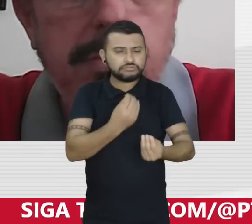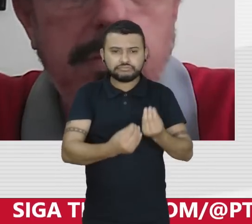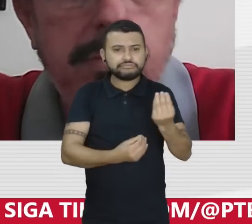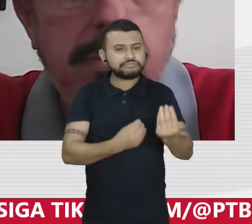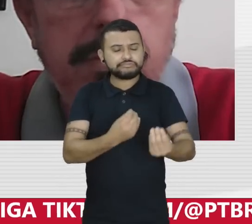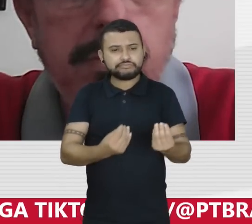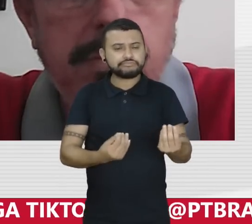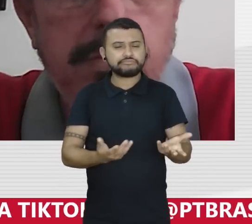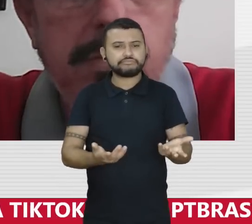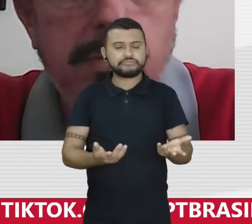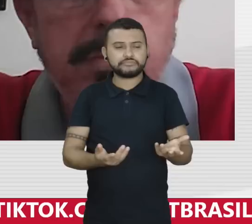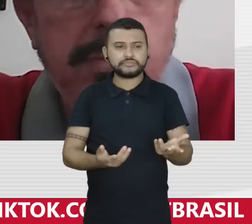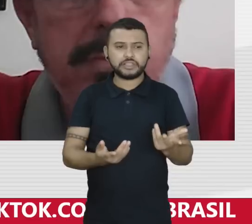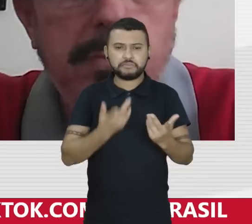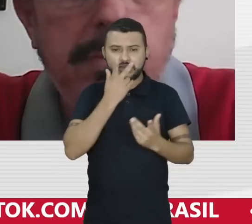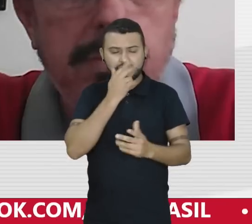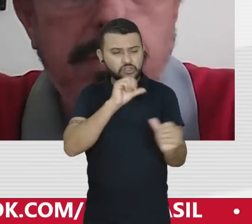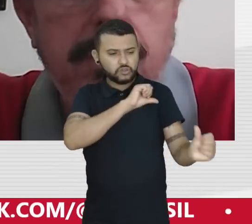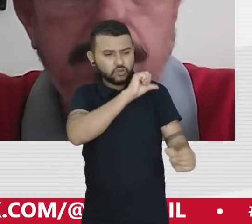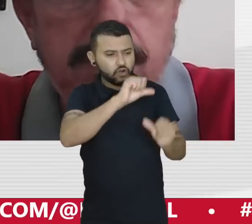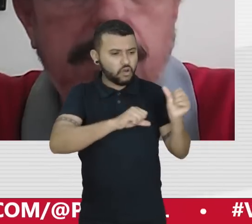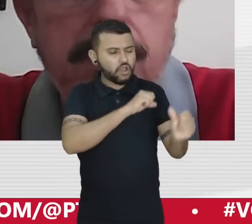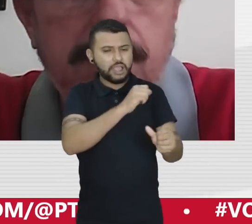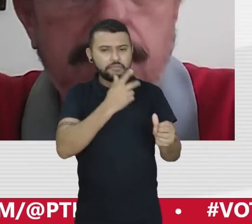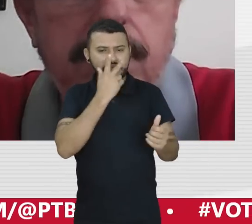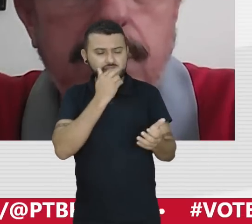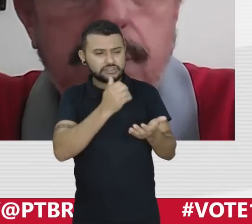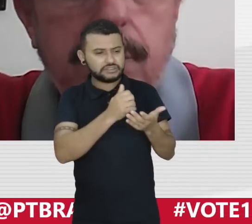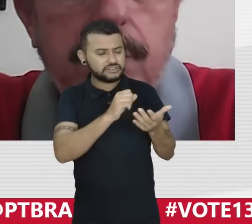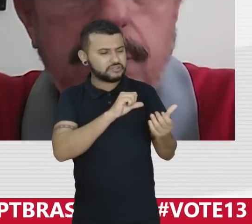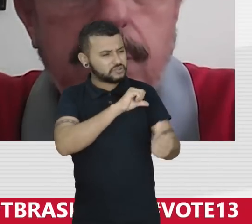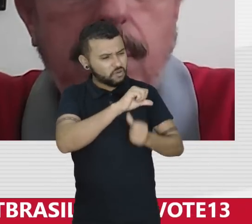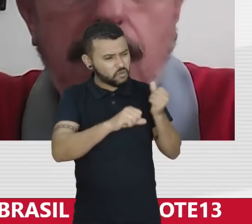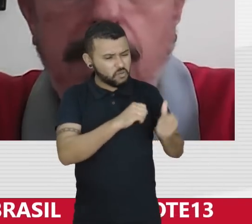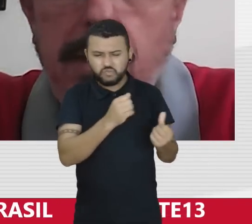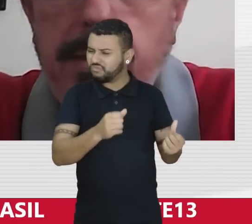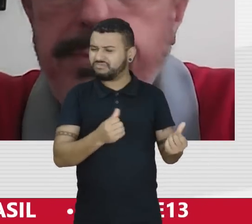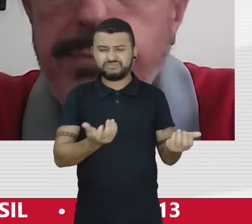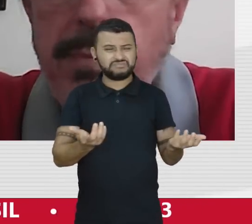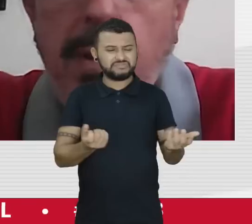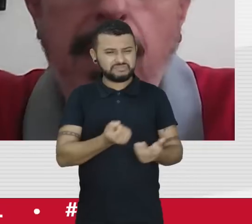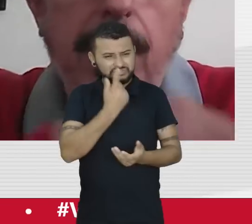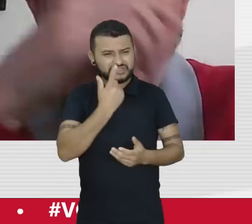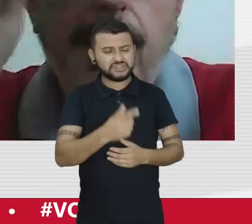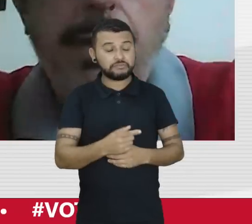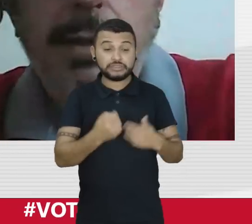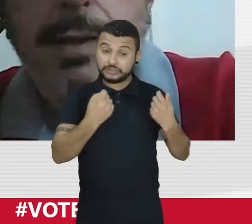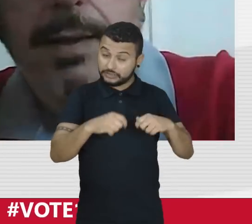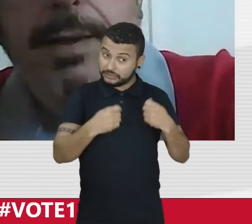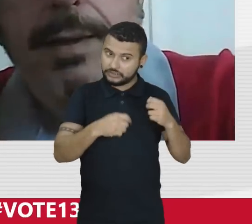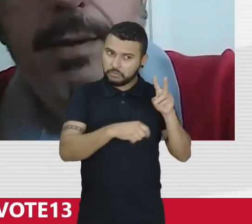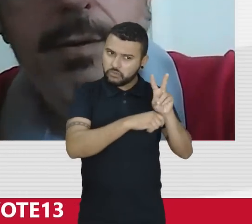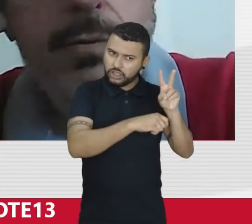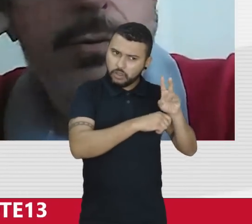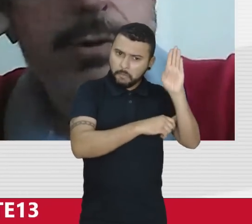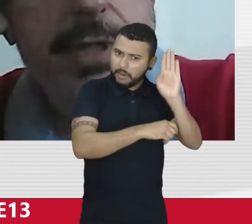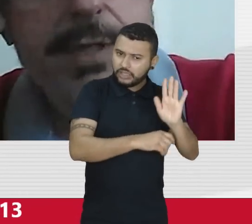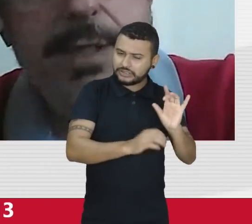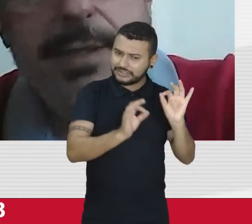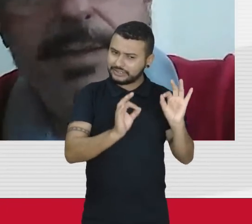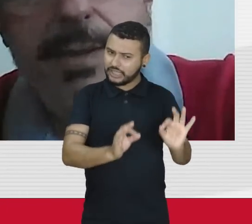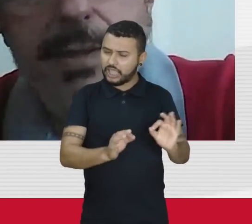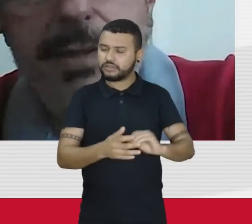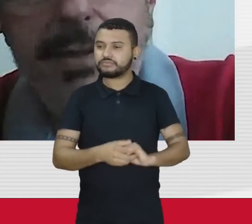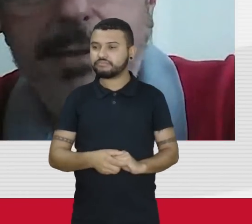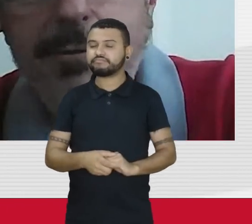Lhes deu muita coisa e tirou muita coisa e deformou demais, né? Eu acho que tem uma discussão sobre a formação das Forças Armadas, que é uma discussão